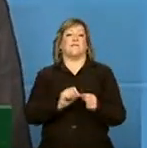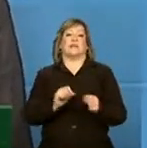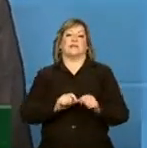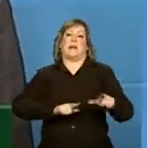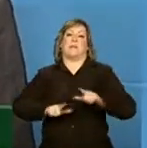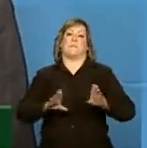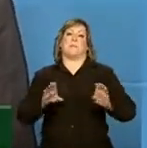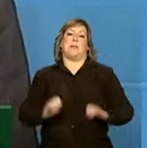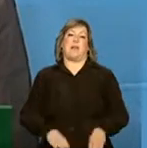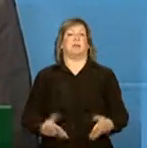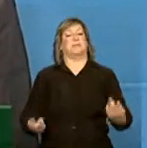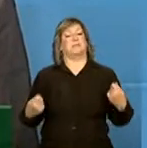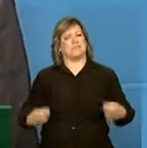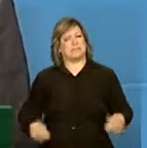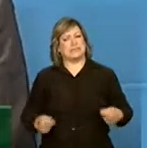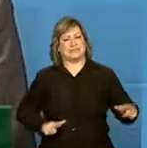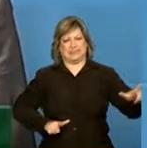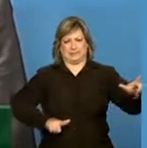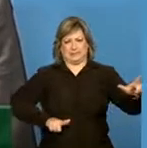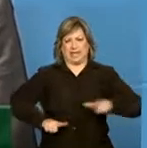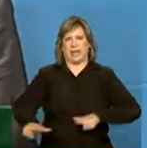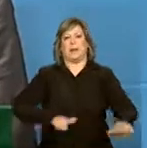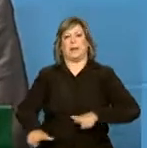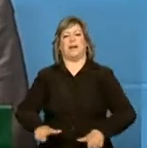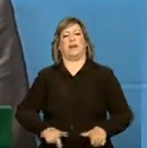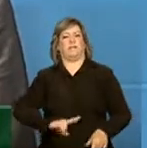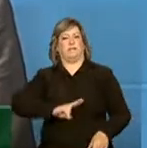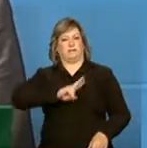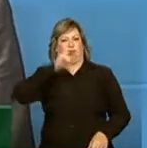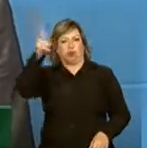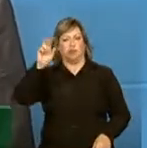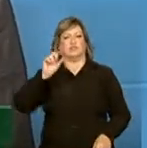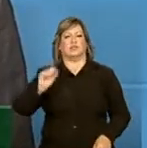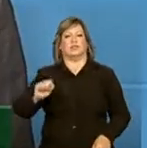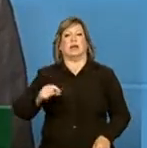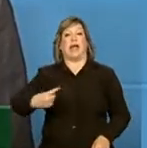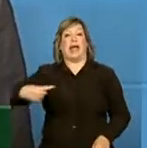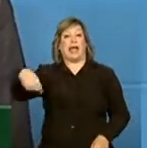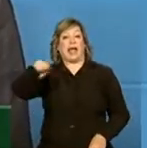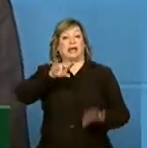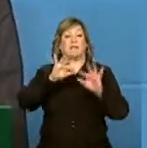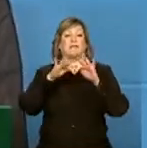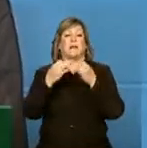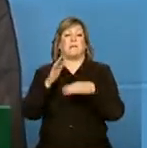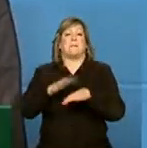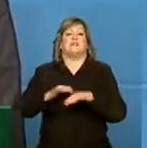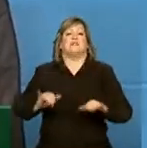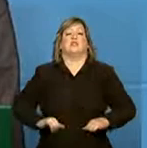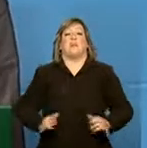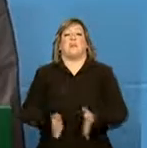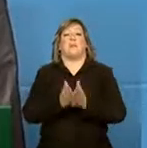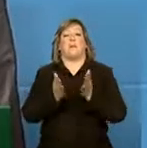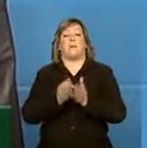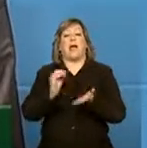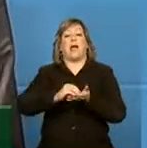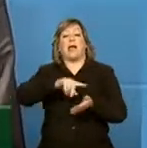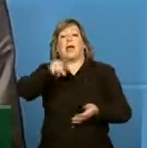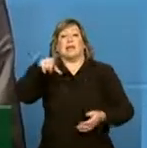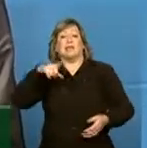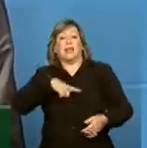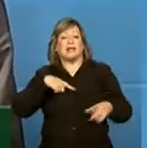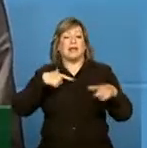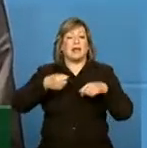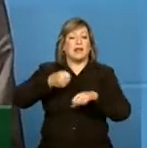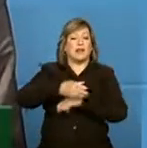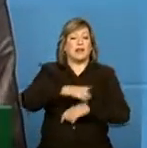temos que alcançar em solidariedade aquelas famílias mais vulneráveis em que ainda haja o trabalho infantil.